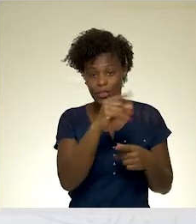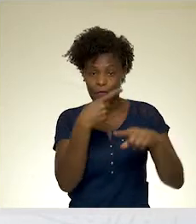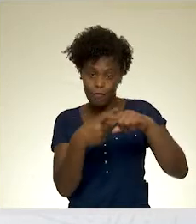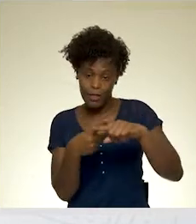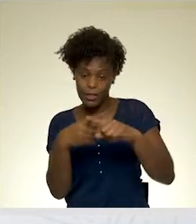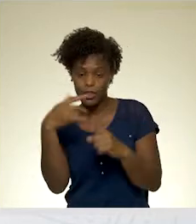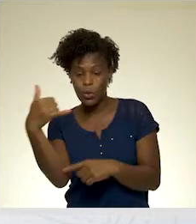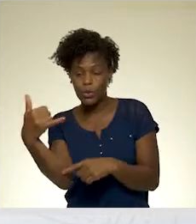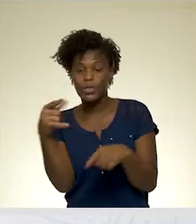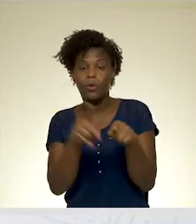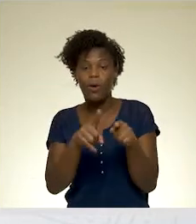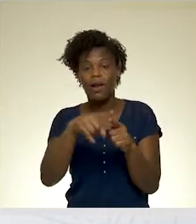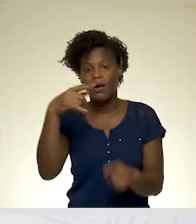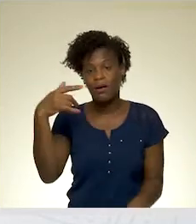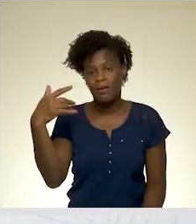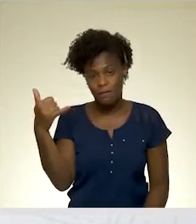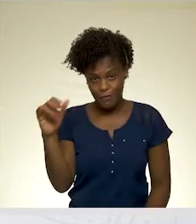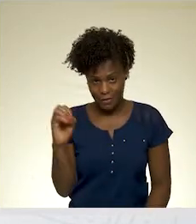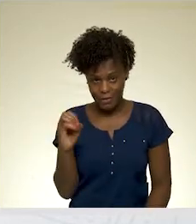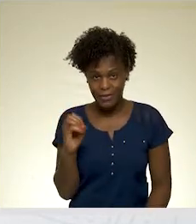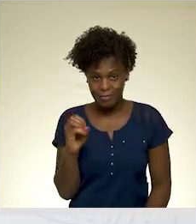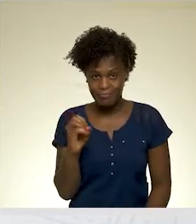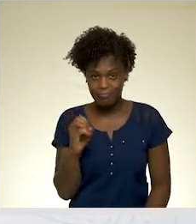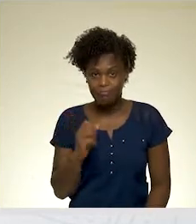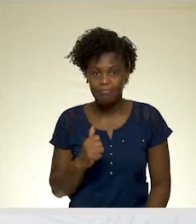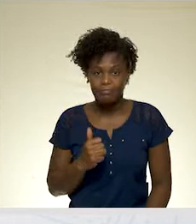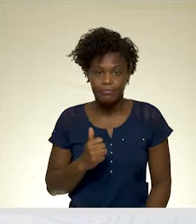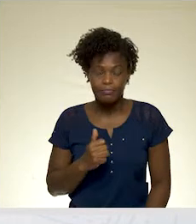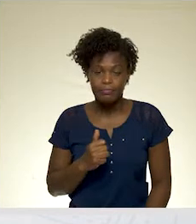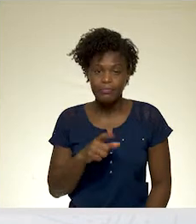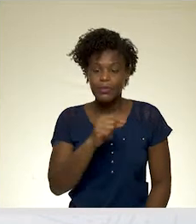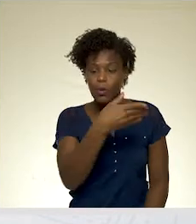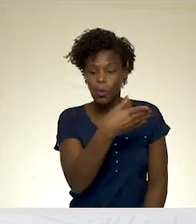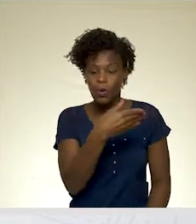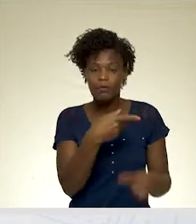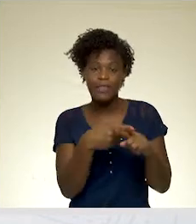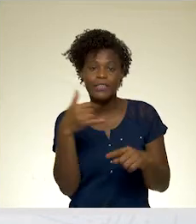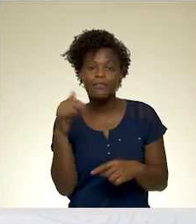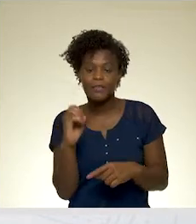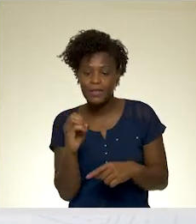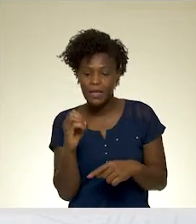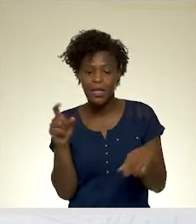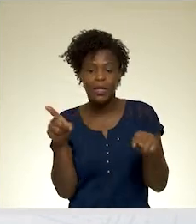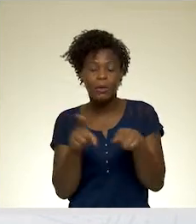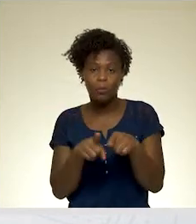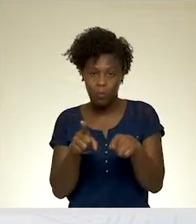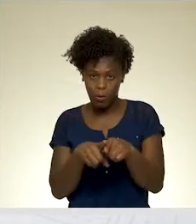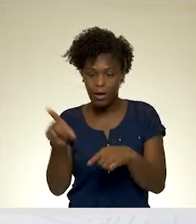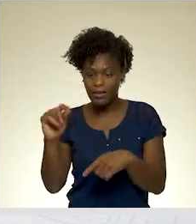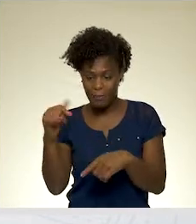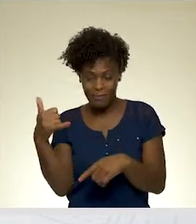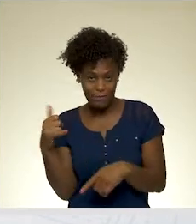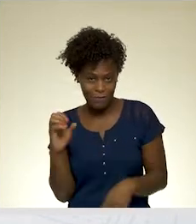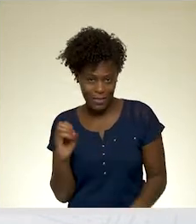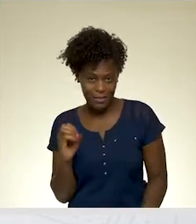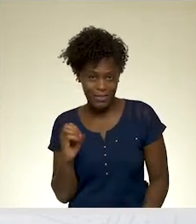10 vezes 2 igual a 20. 1 vezes 20 é